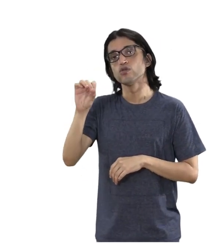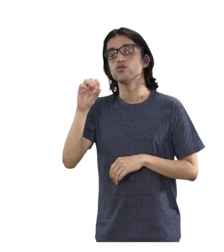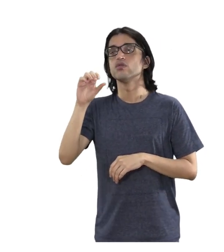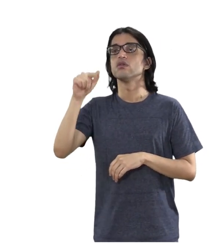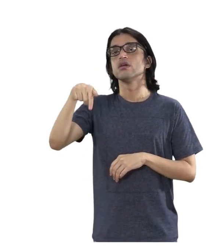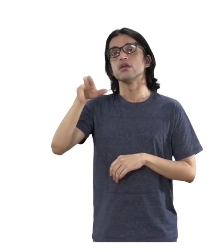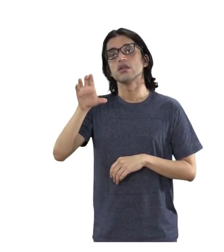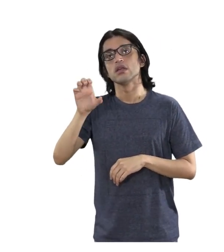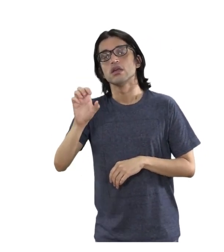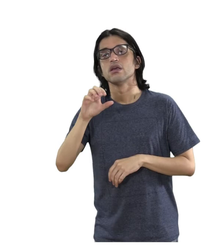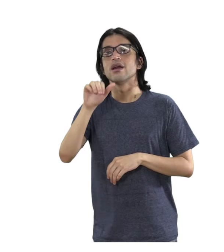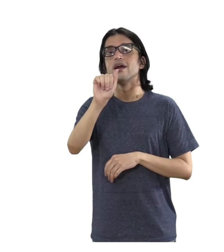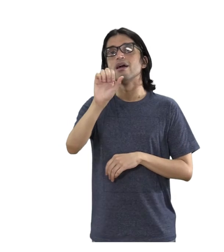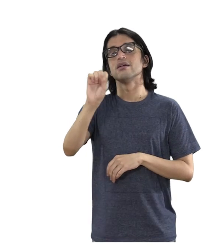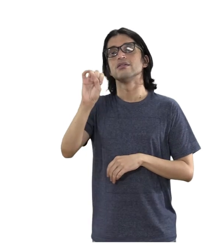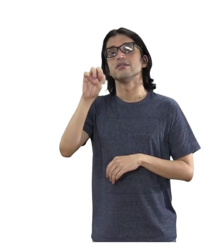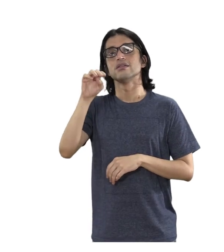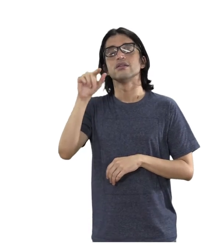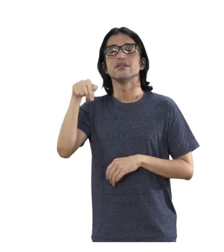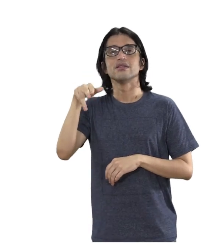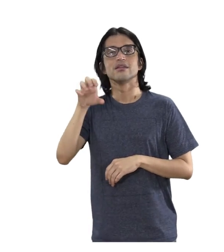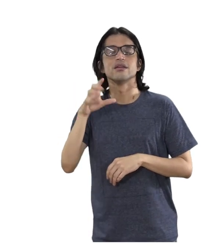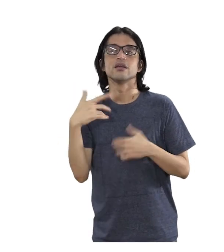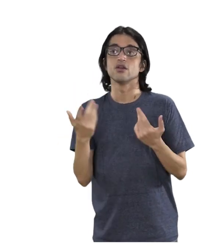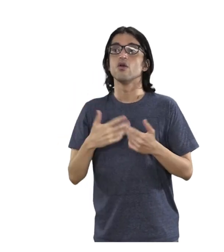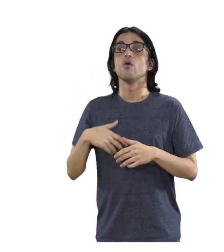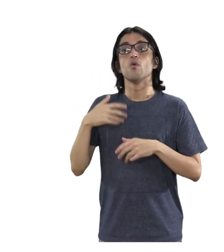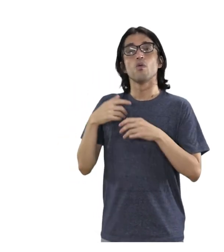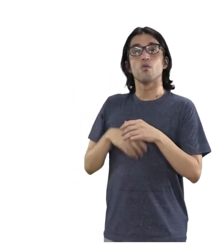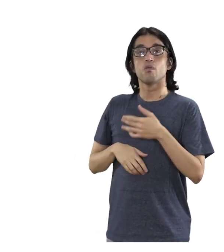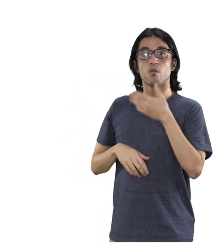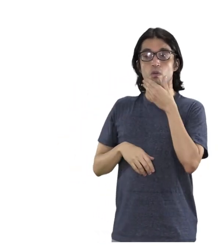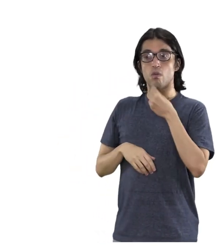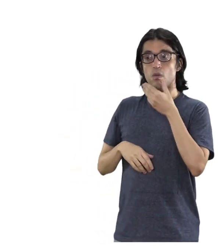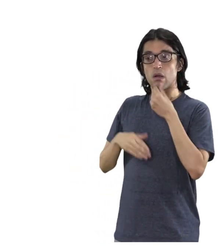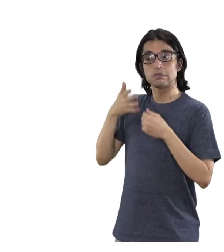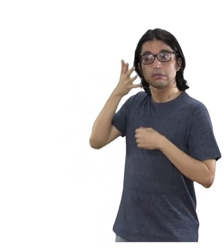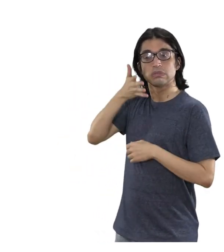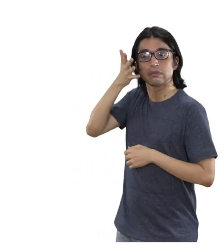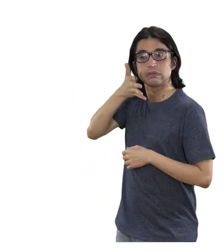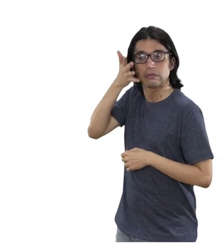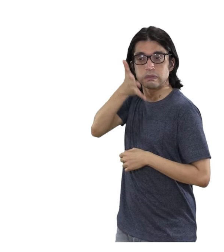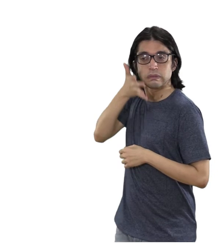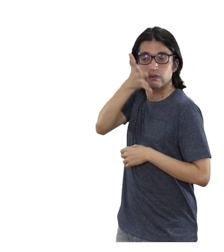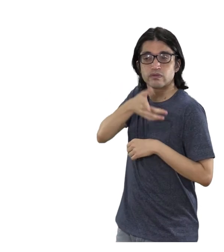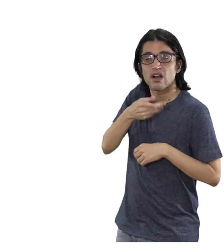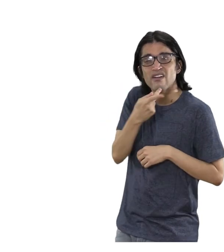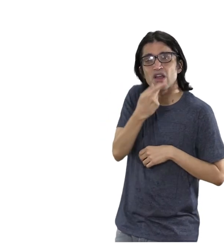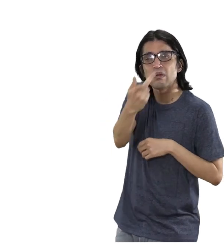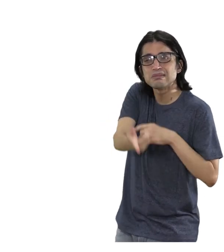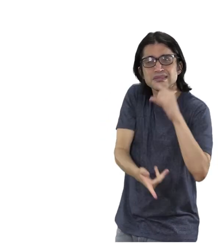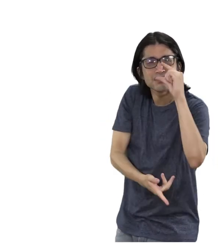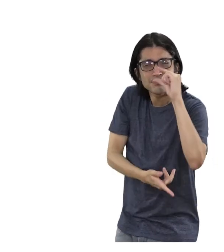que, sem que, de forma que, de jeito que. O palestrante falou tão baixo, de forma que